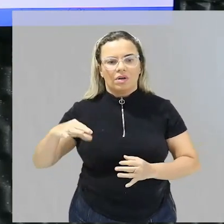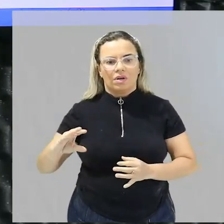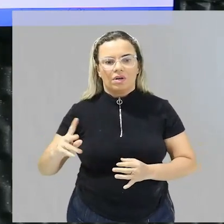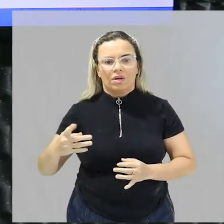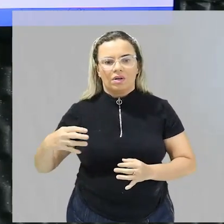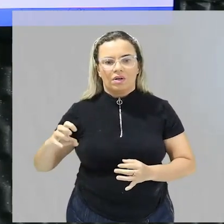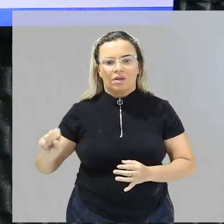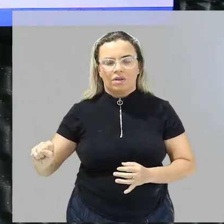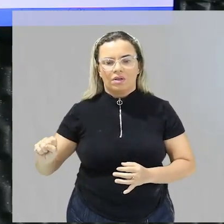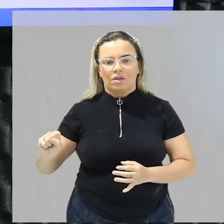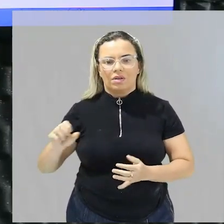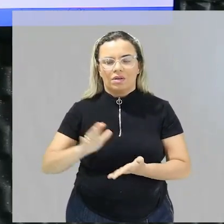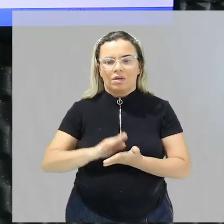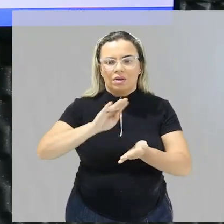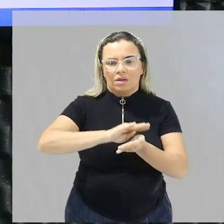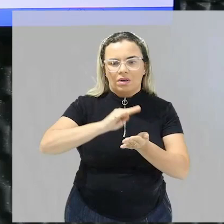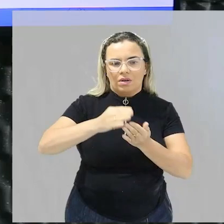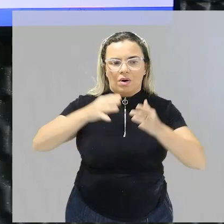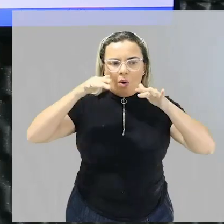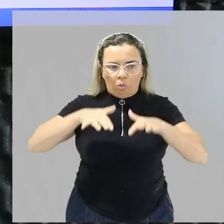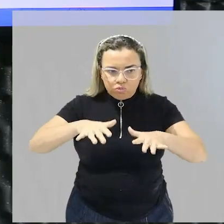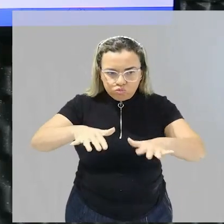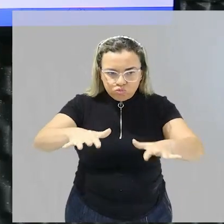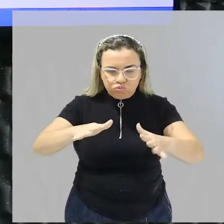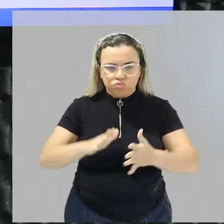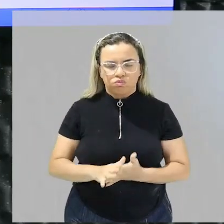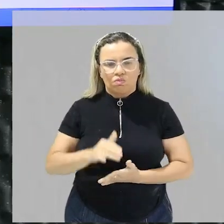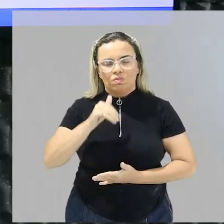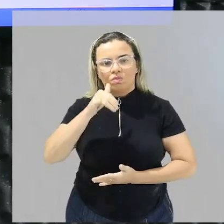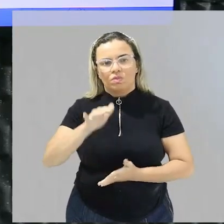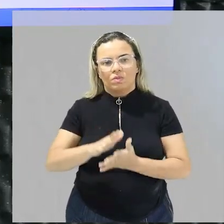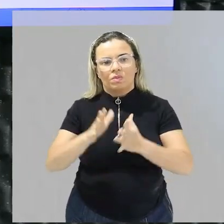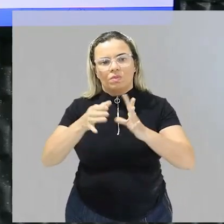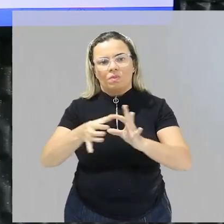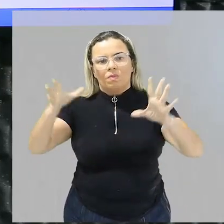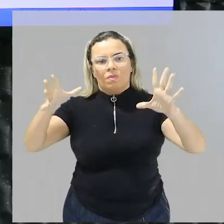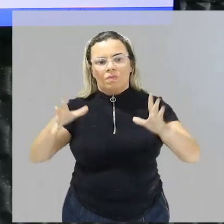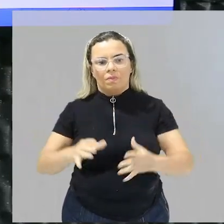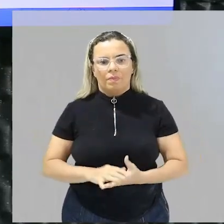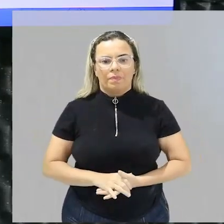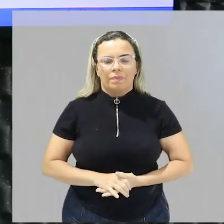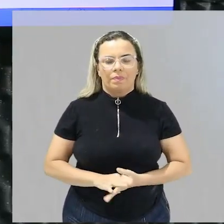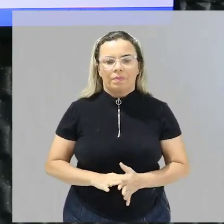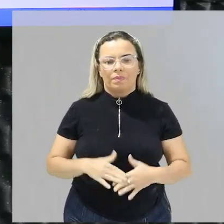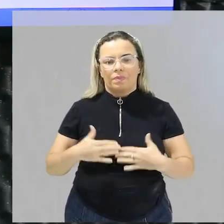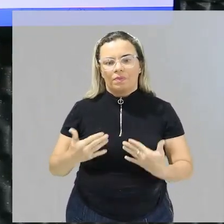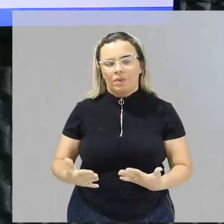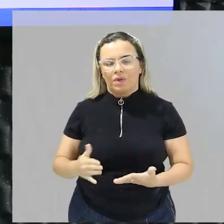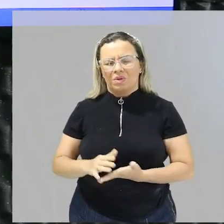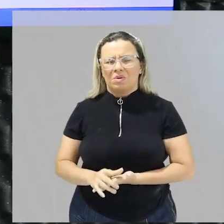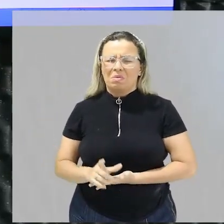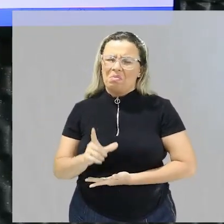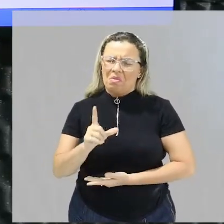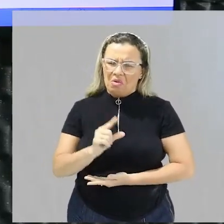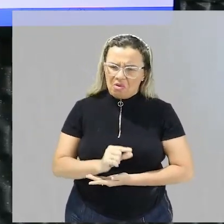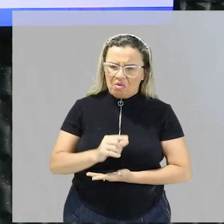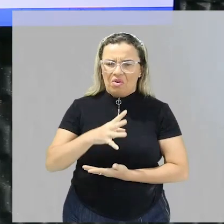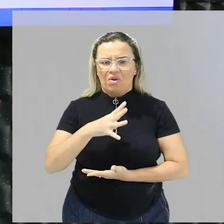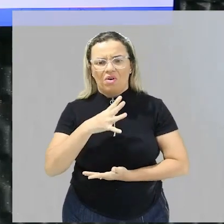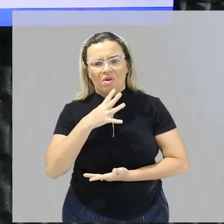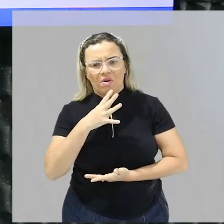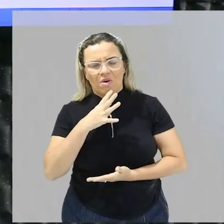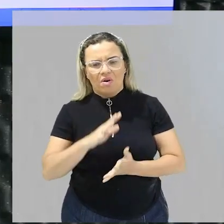a magnitude dos terremotos em termos de energia liberada. Menos conhecida